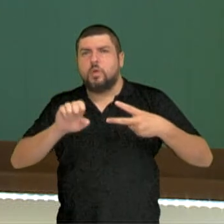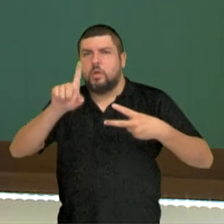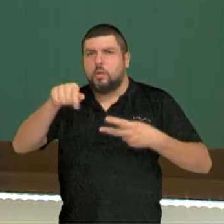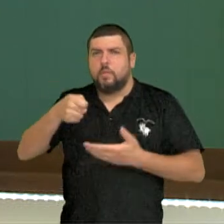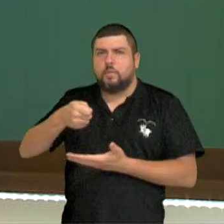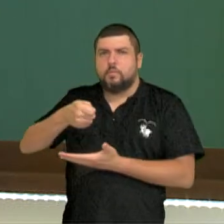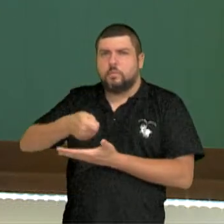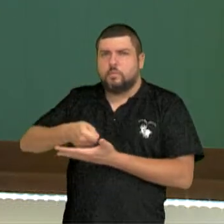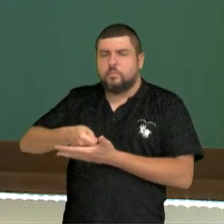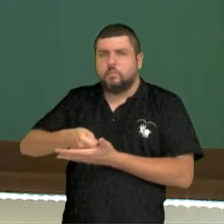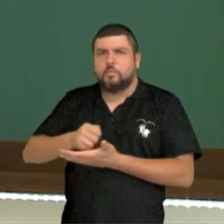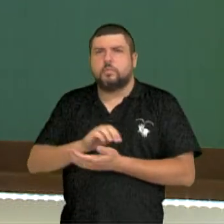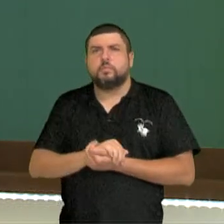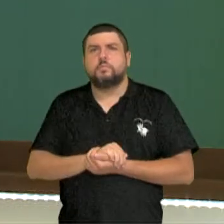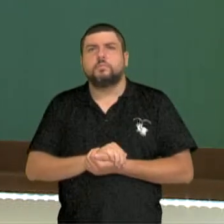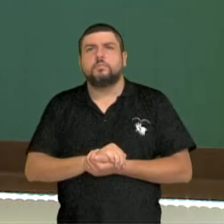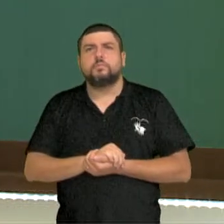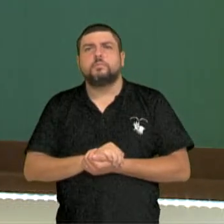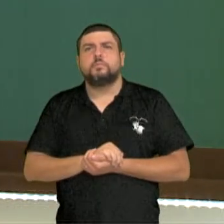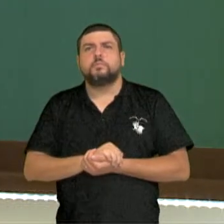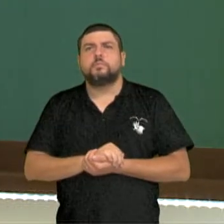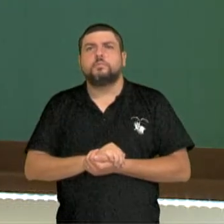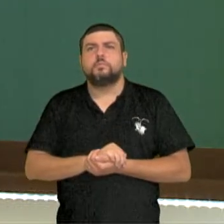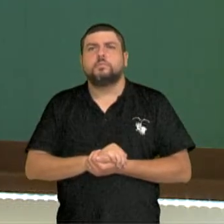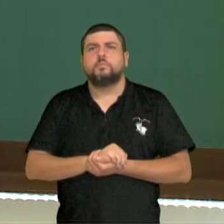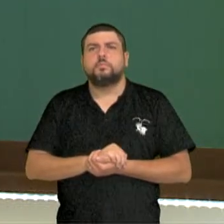que é necessário, certo?